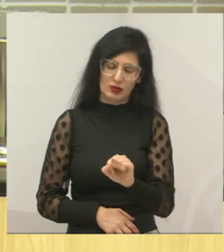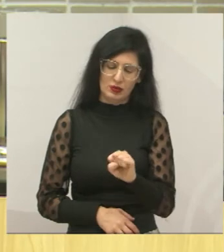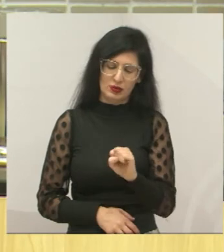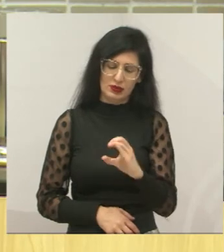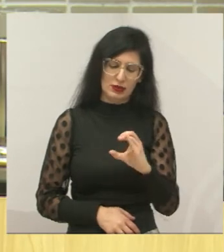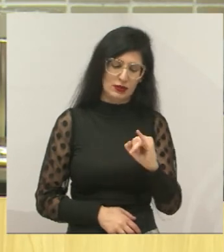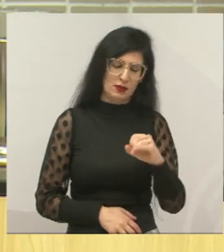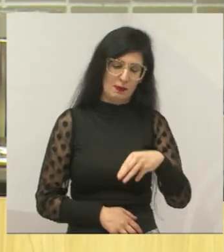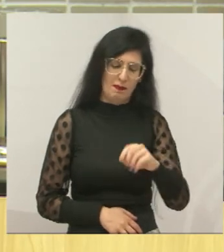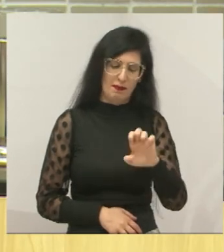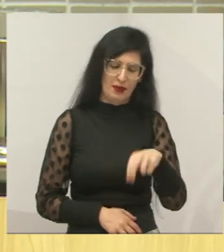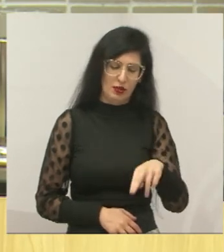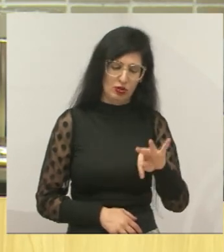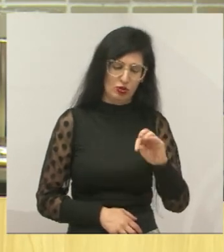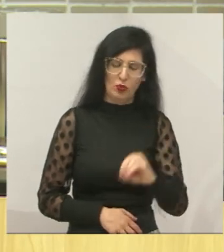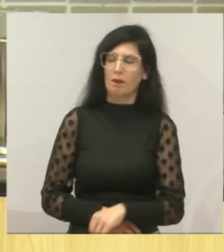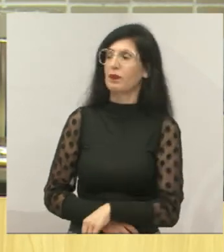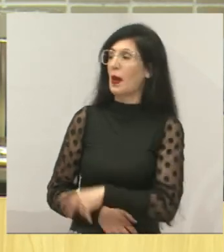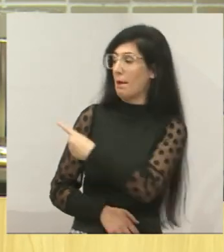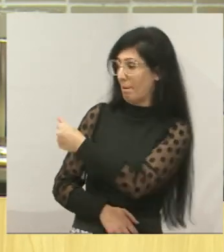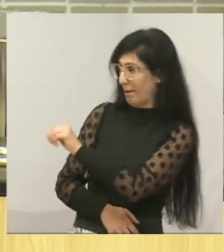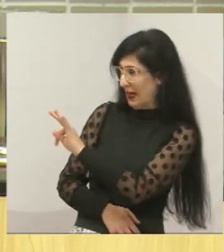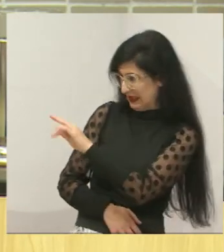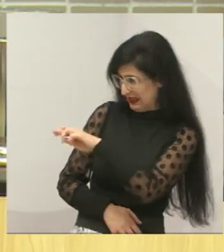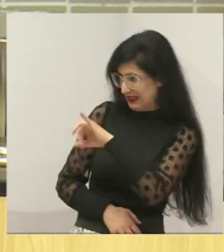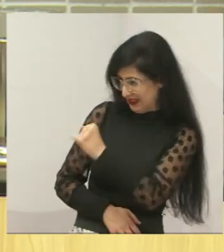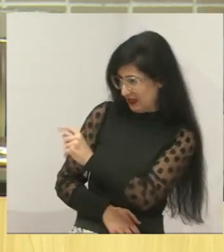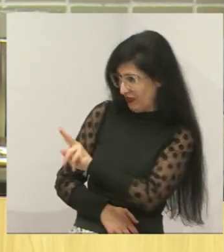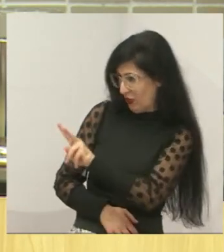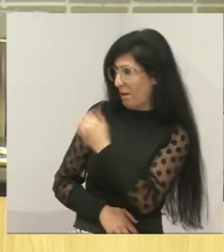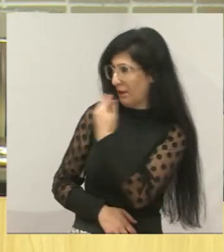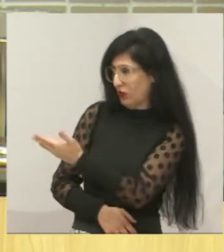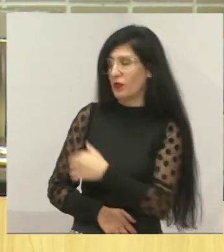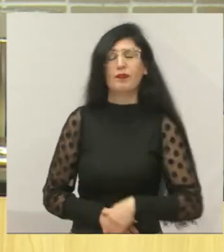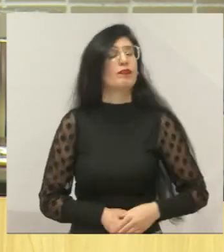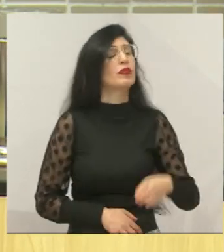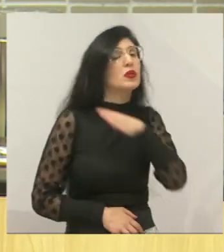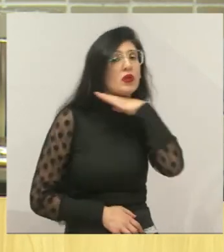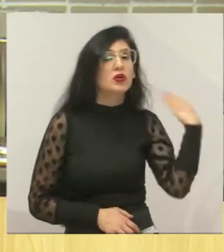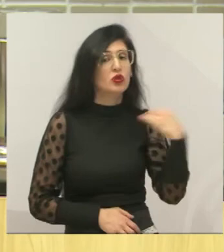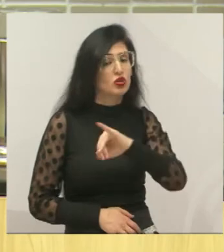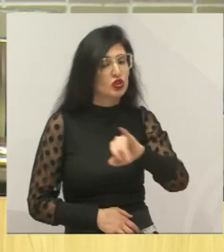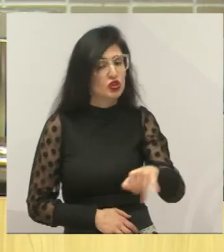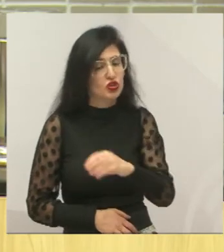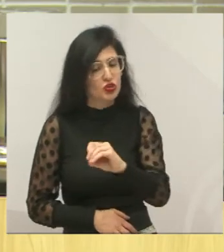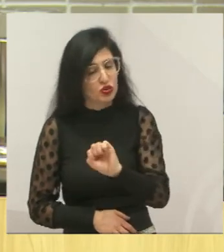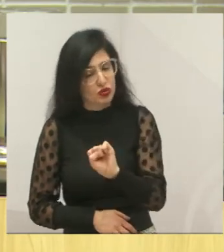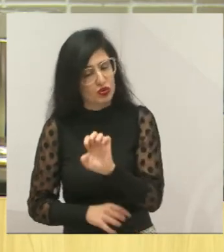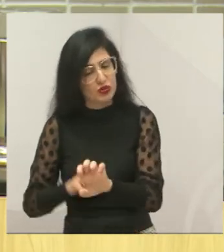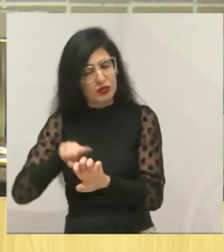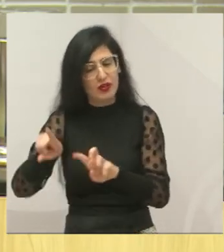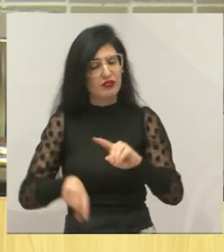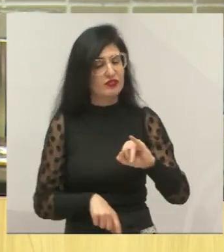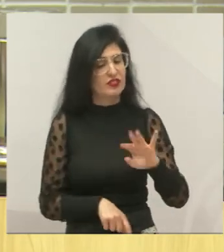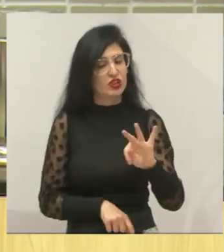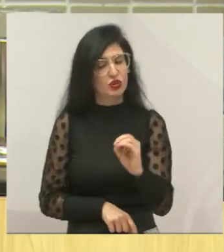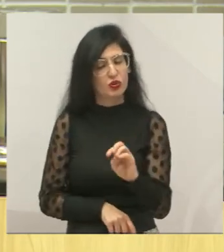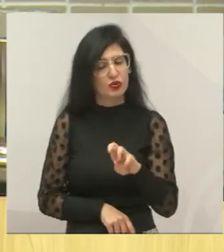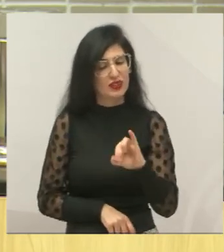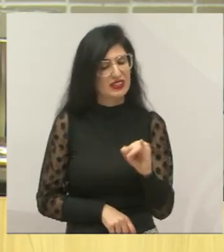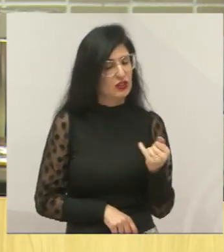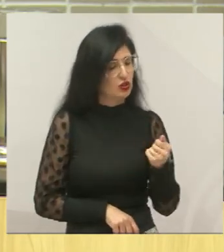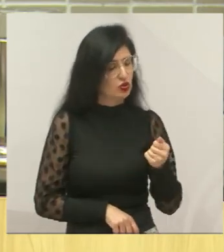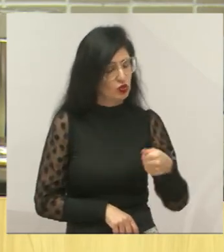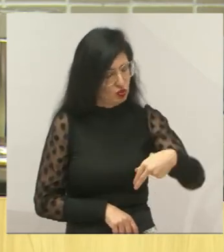Patrícia Giuliani. Votos de pesar de José Mafra Vitorino,